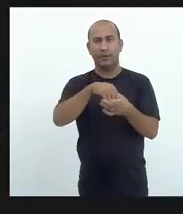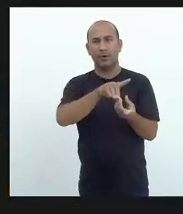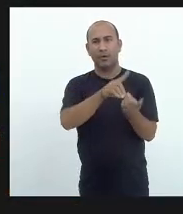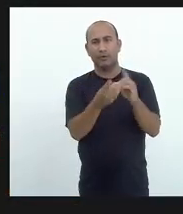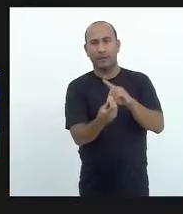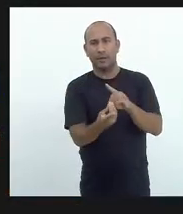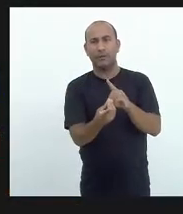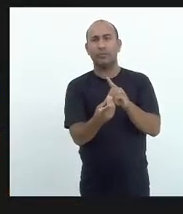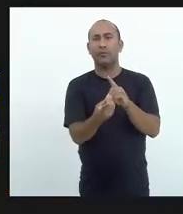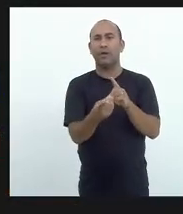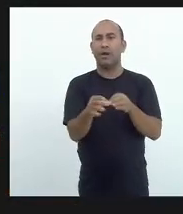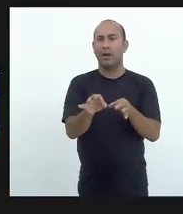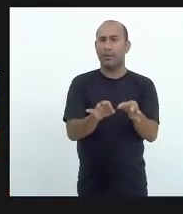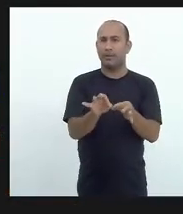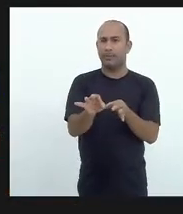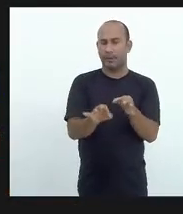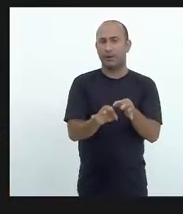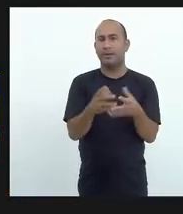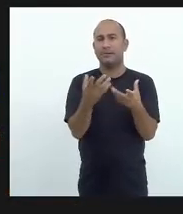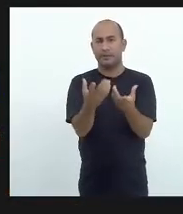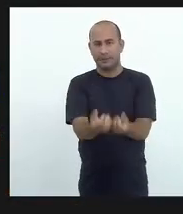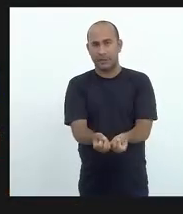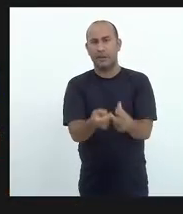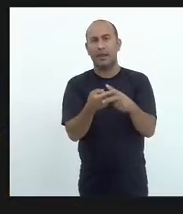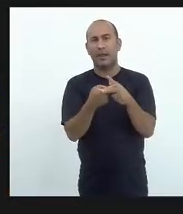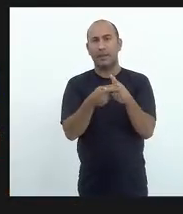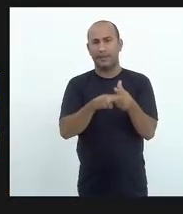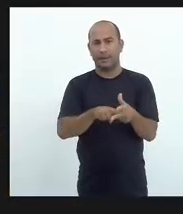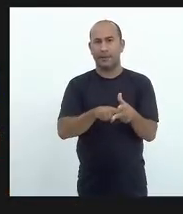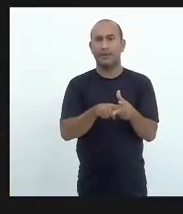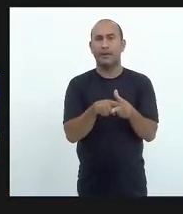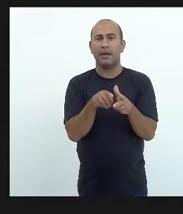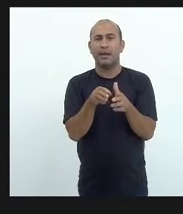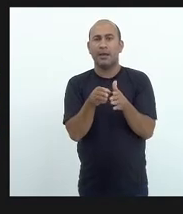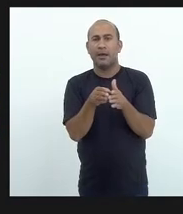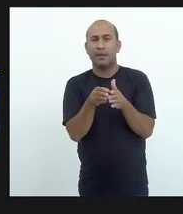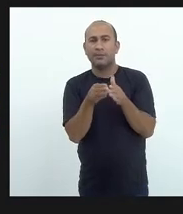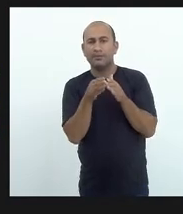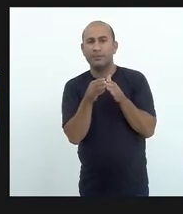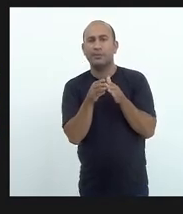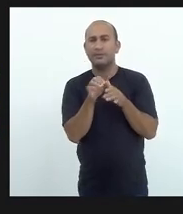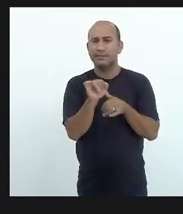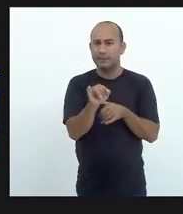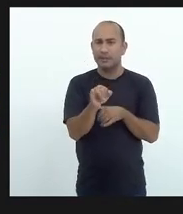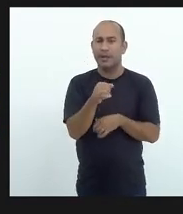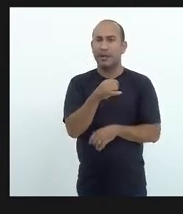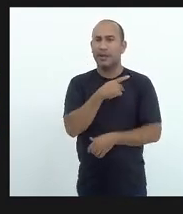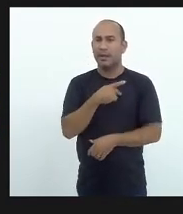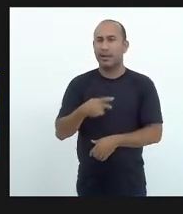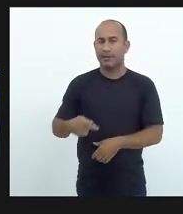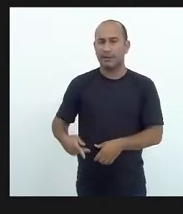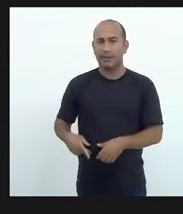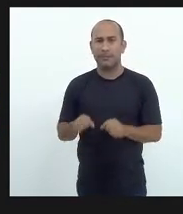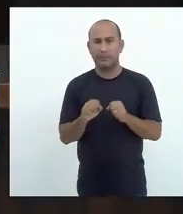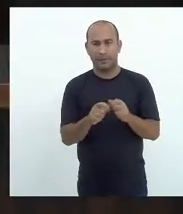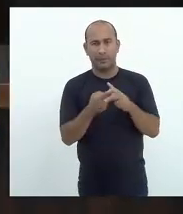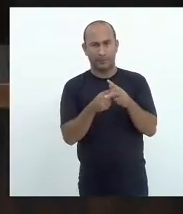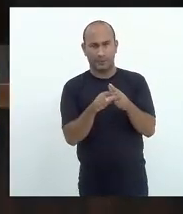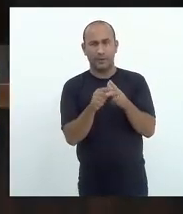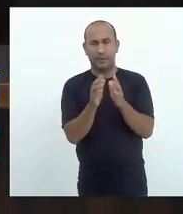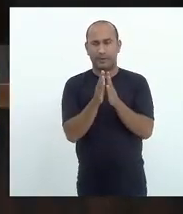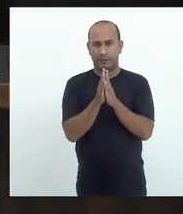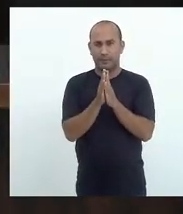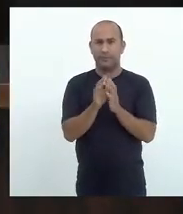contrário ao projeto, em favor das emendas, e aí só para o senhor fazer, se possível, senhor presidente, a correção adequada aí. Já está